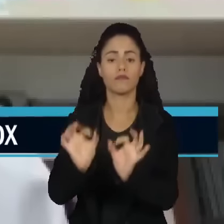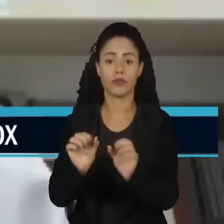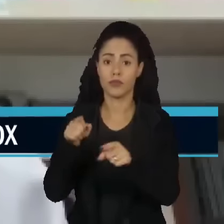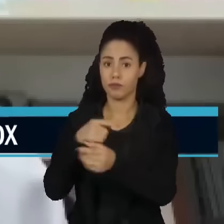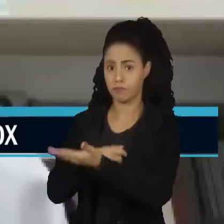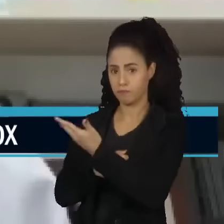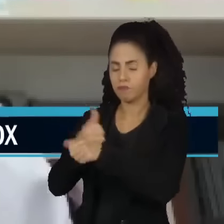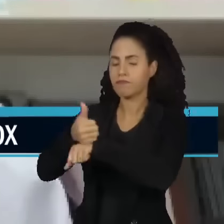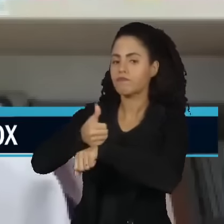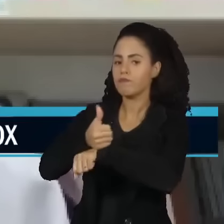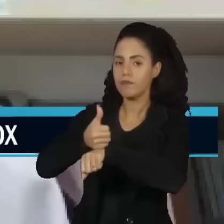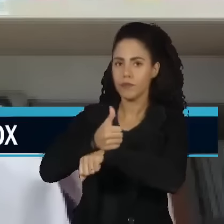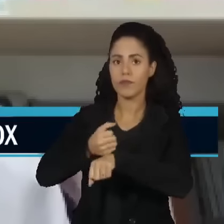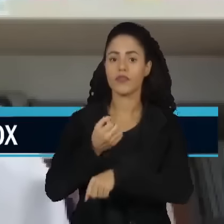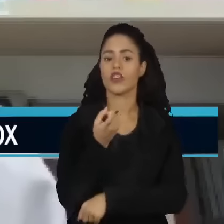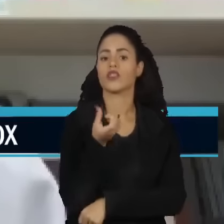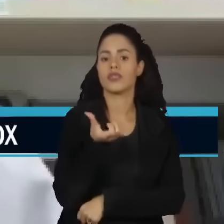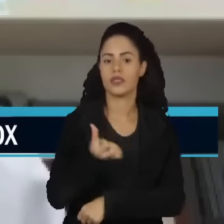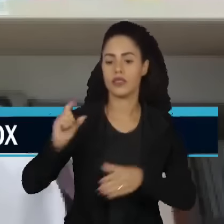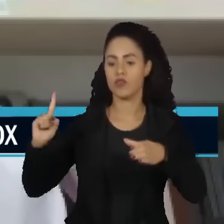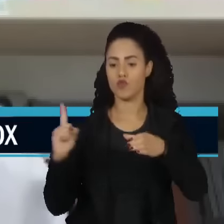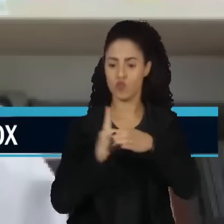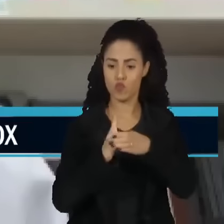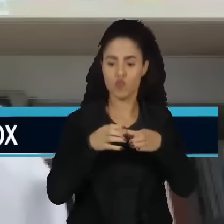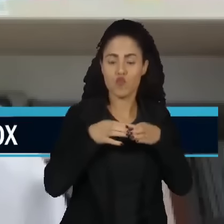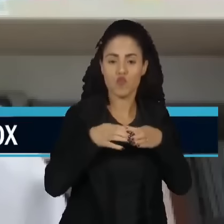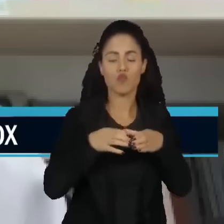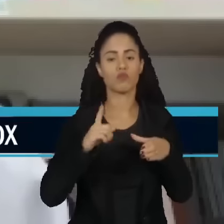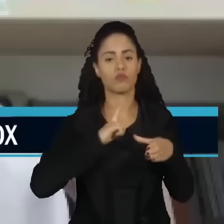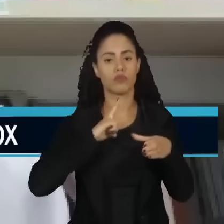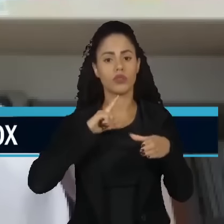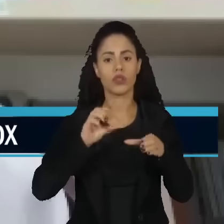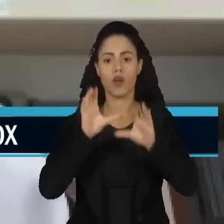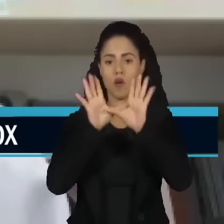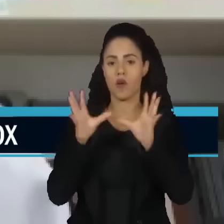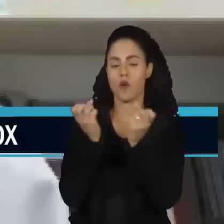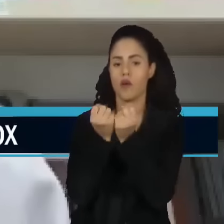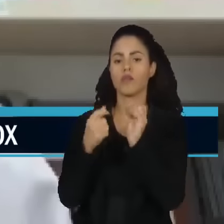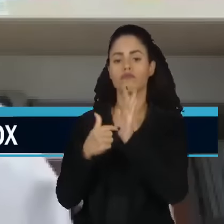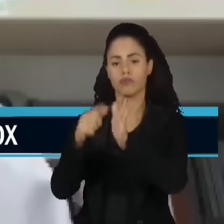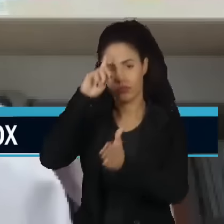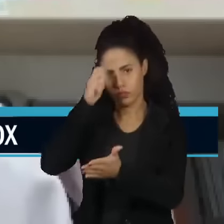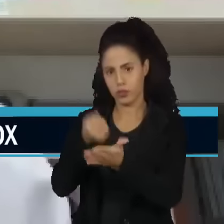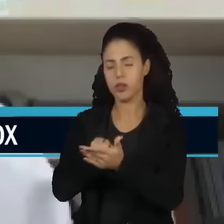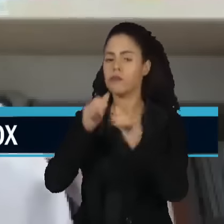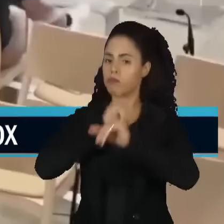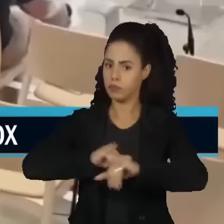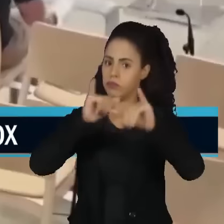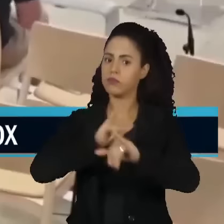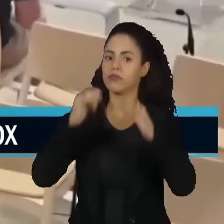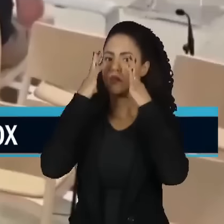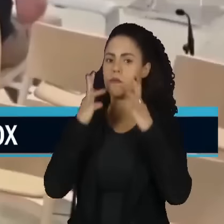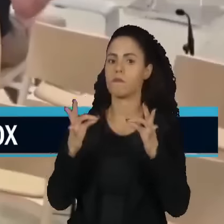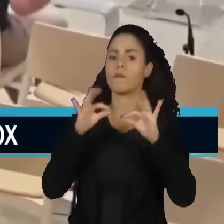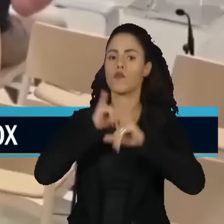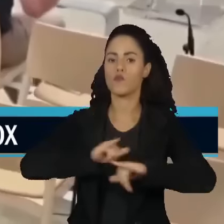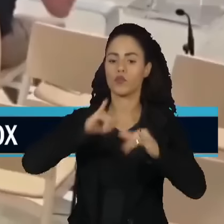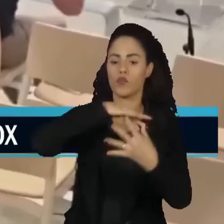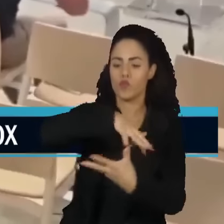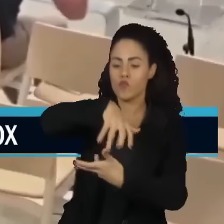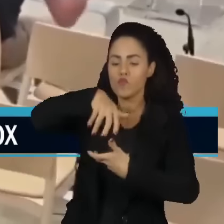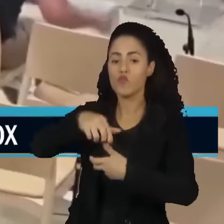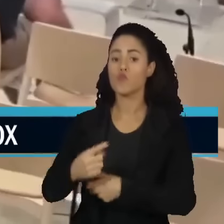virologista é uma das 16 integrantes do comitê da OMS que decidiu pelo Alerta Global um caso